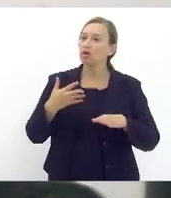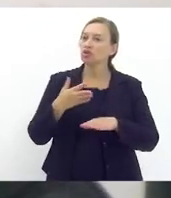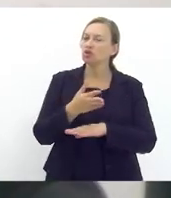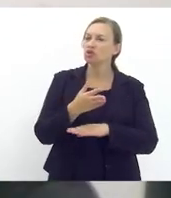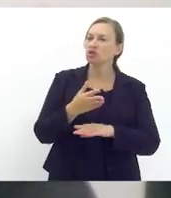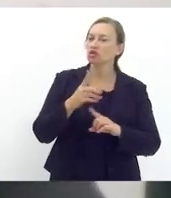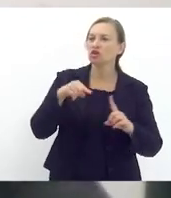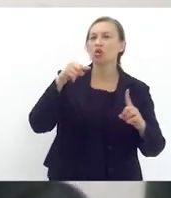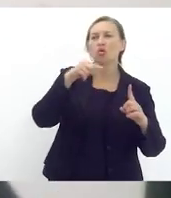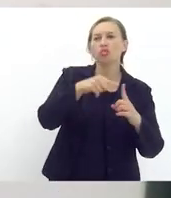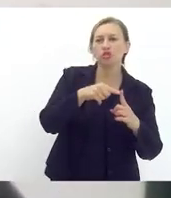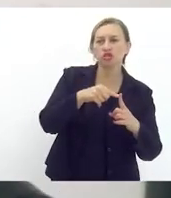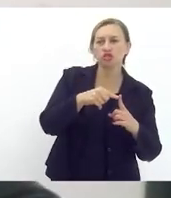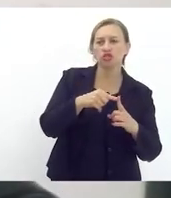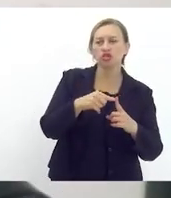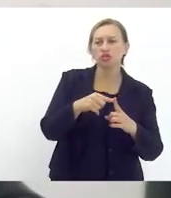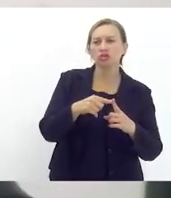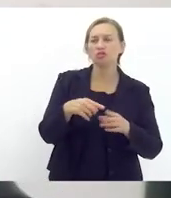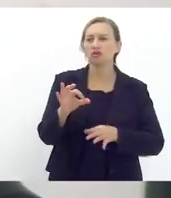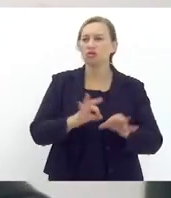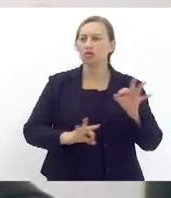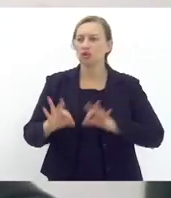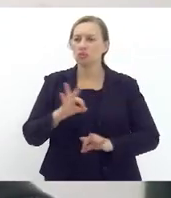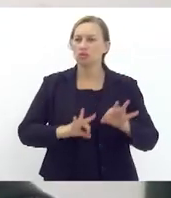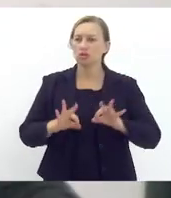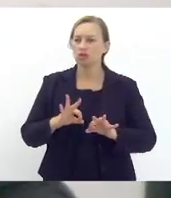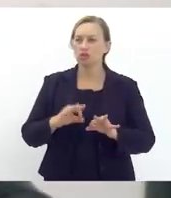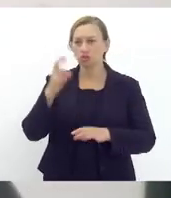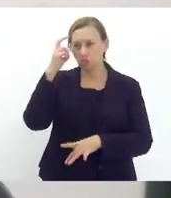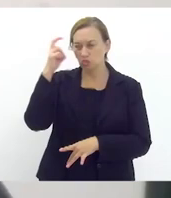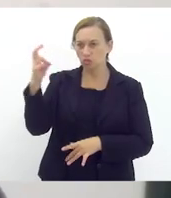a gente priorizar num plano de Cultura